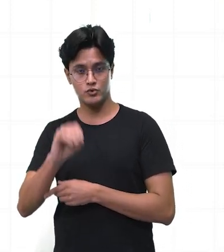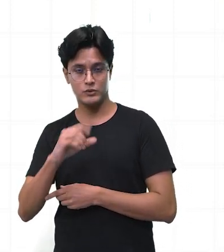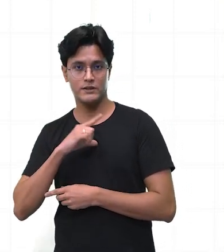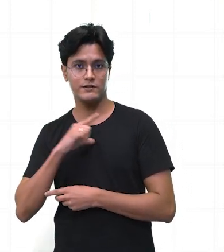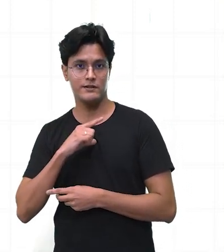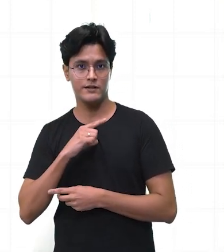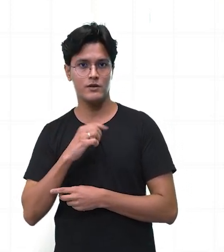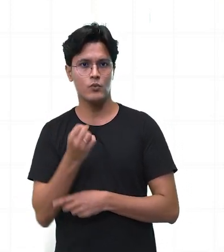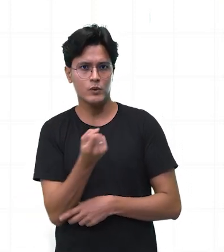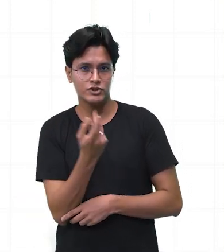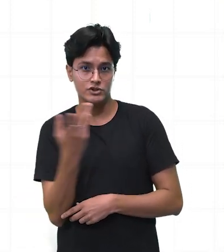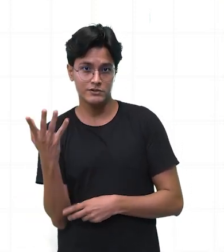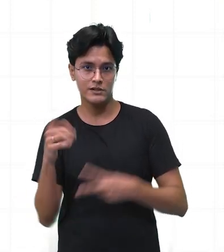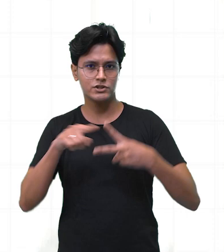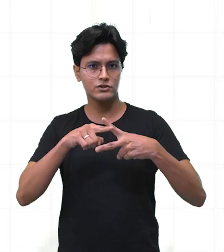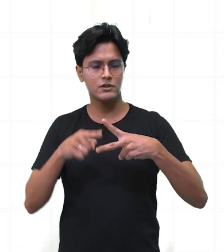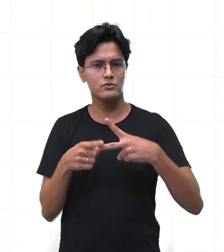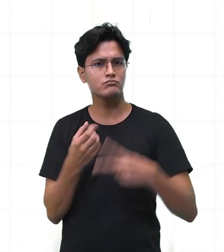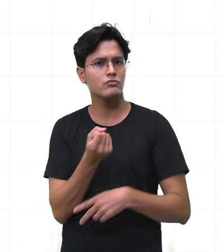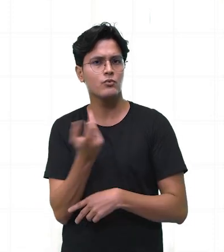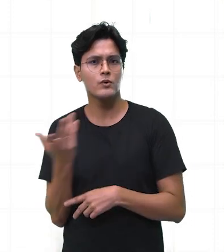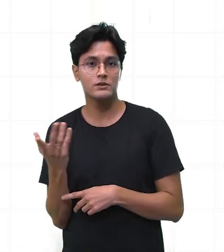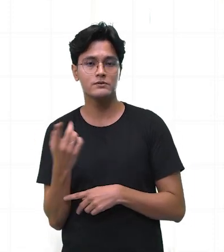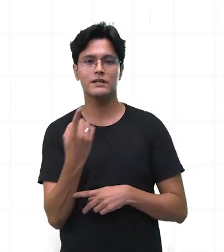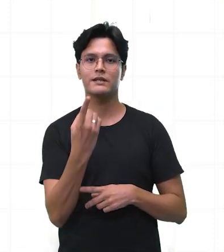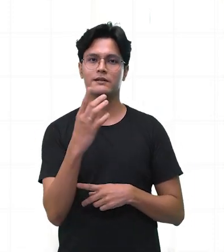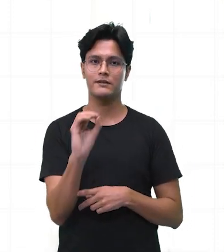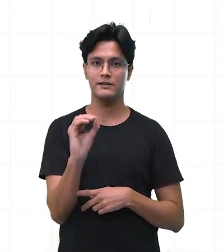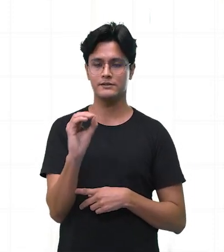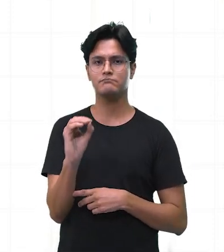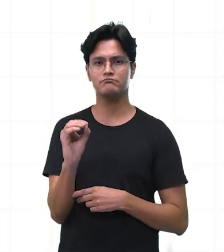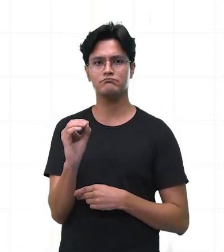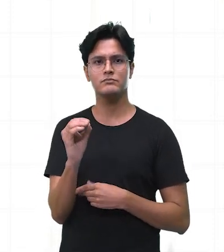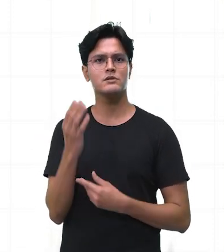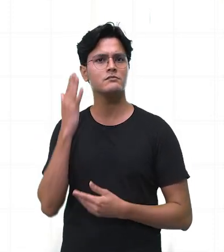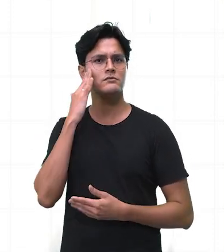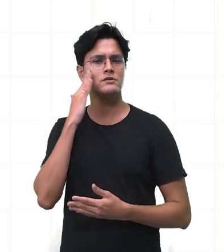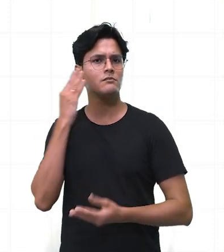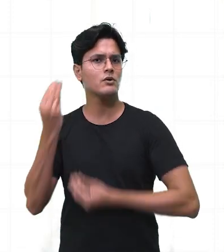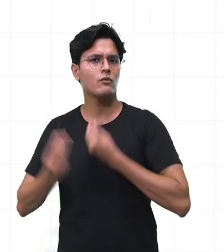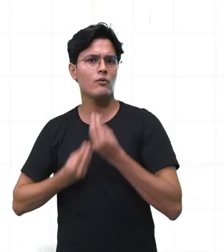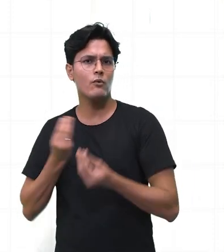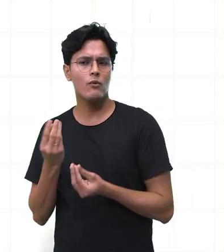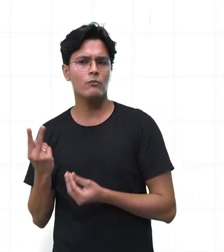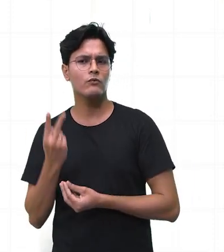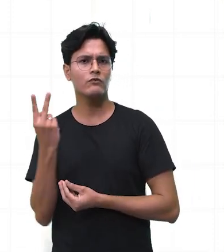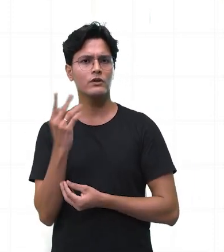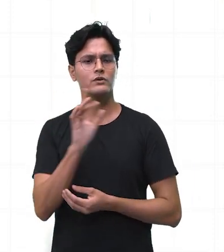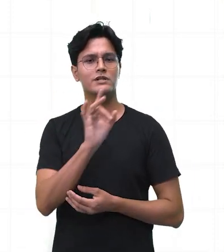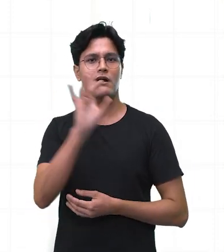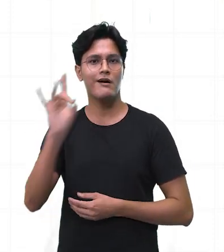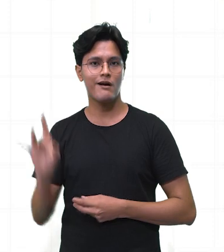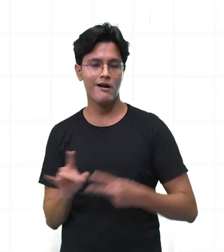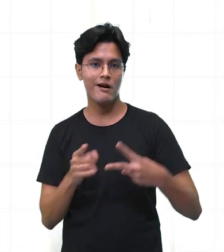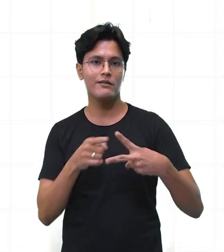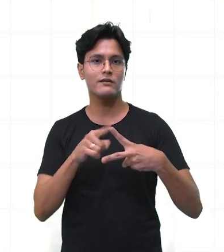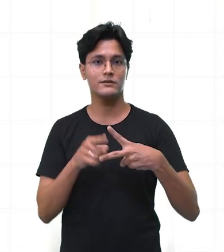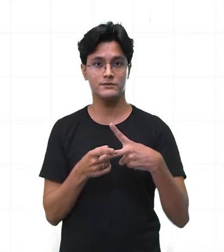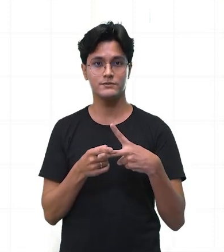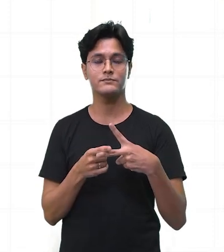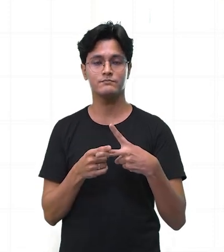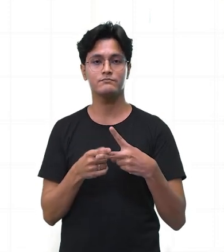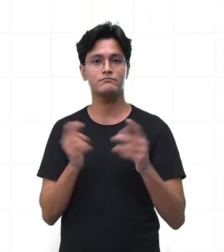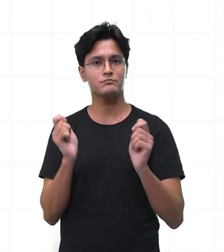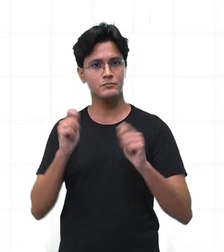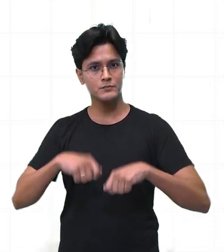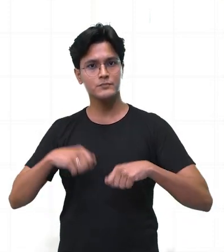ângulos. Como que eu vou descobrir a medida do ângulo interno, professor? Cada ângulo que está dentro dele? Eu vou